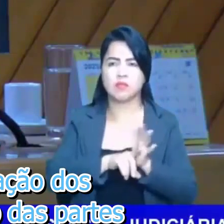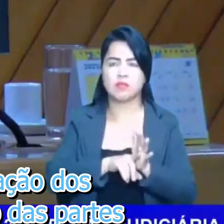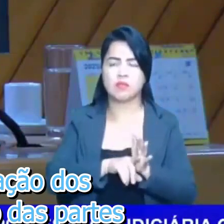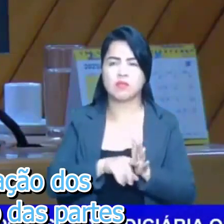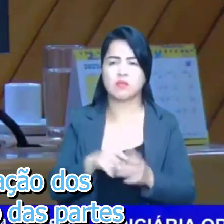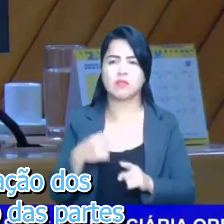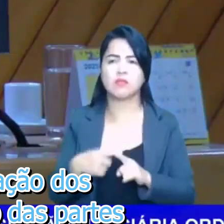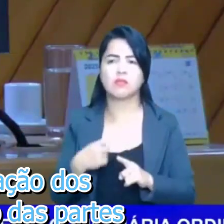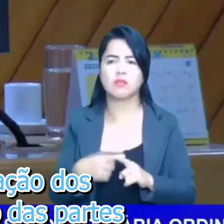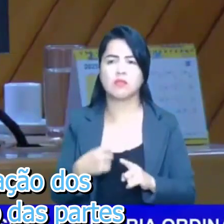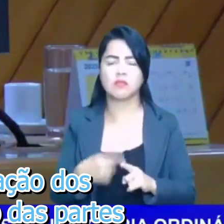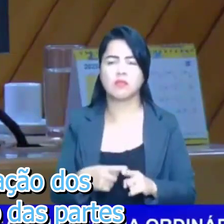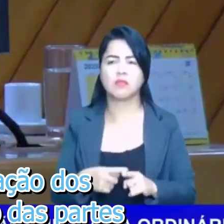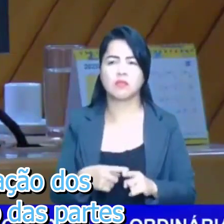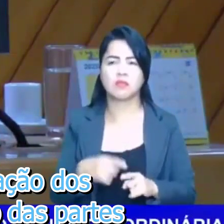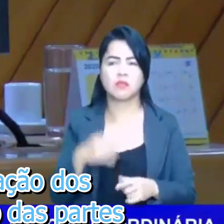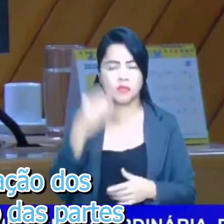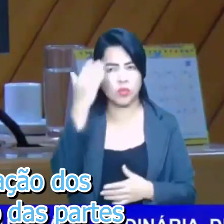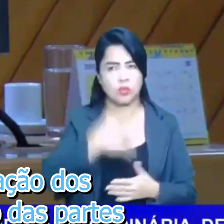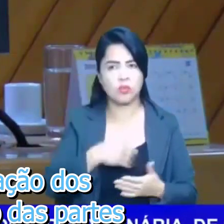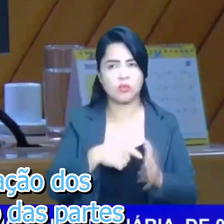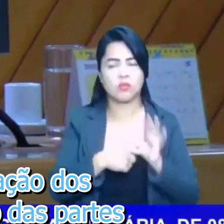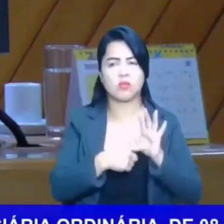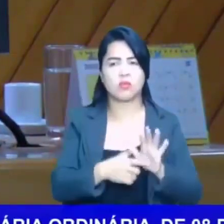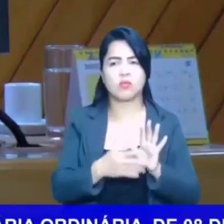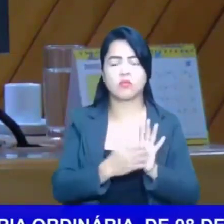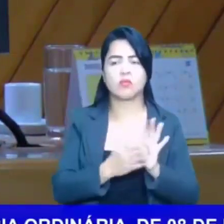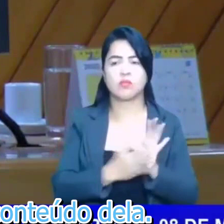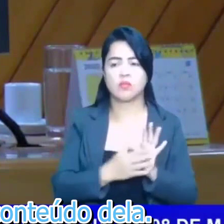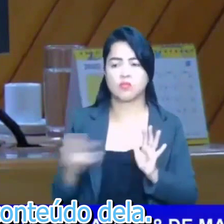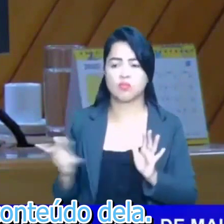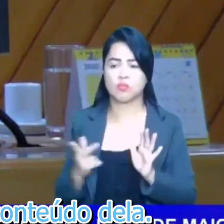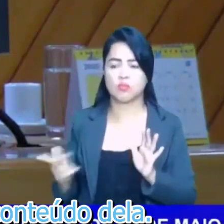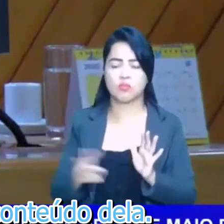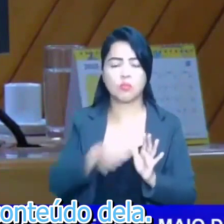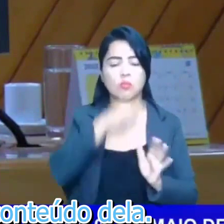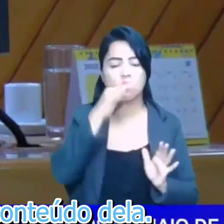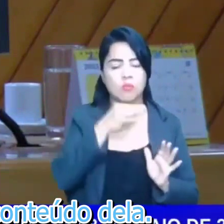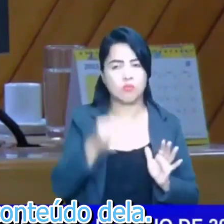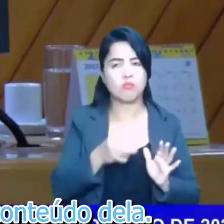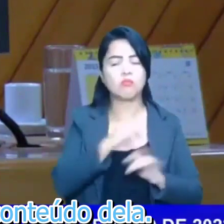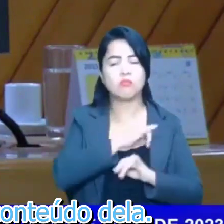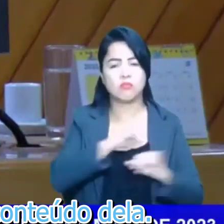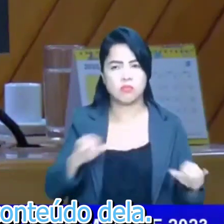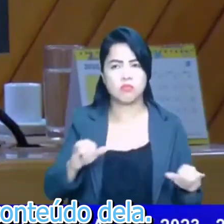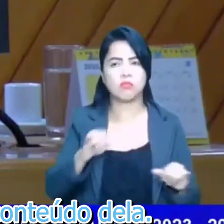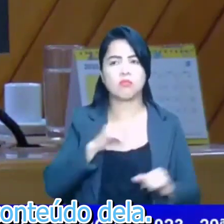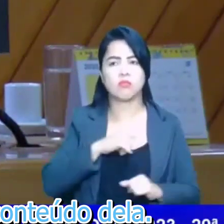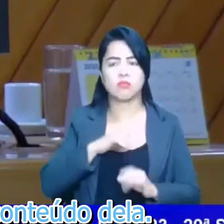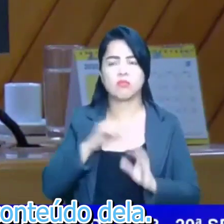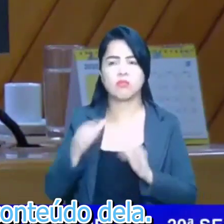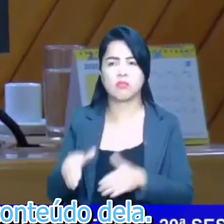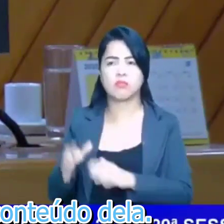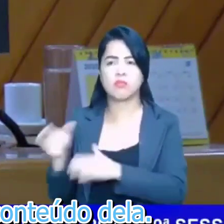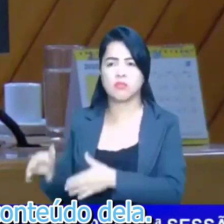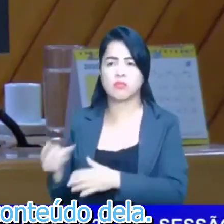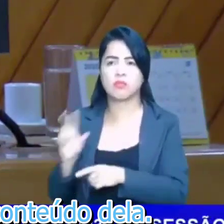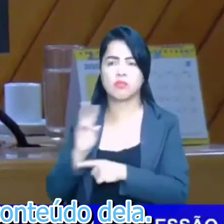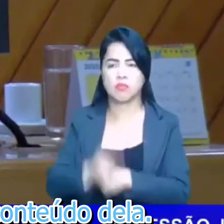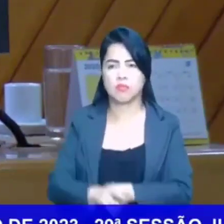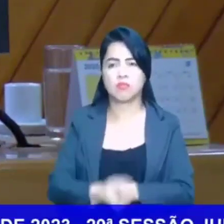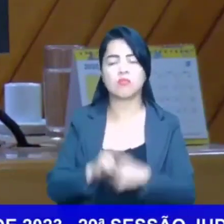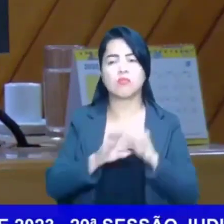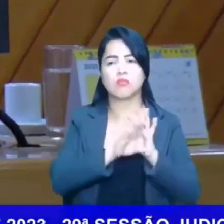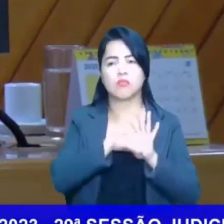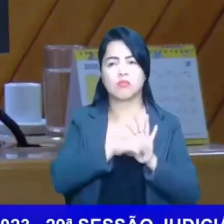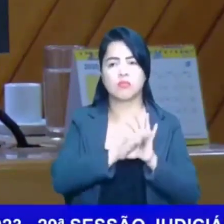porque submeteu-se à prova a manifestação das partes, inclusive houve manifestação específica da defesa sobre o conteúdo